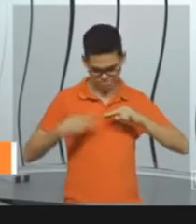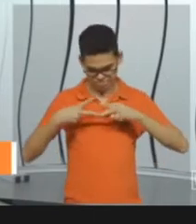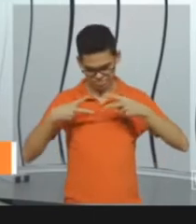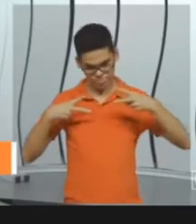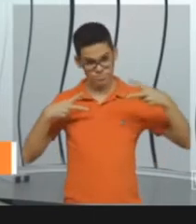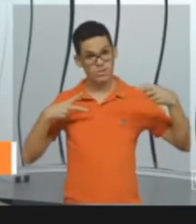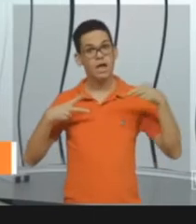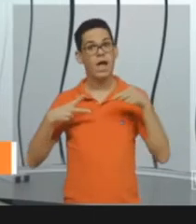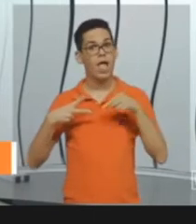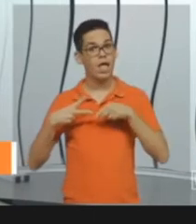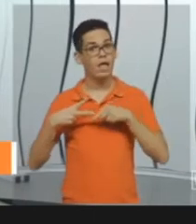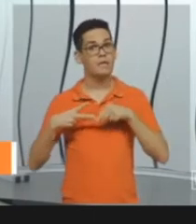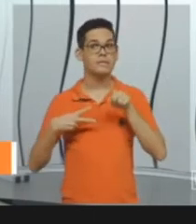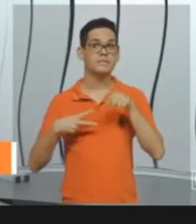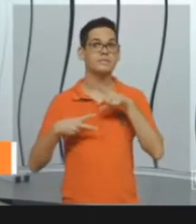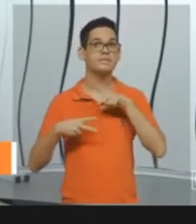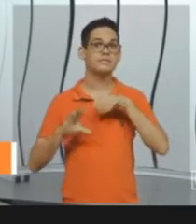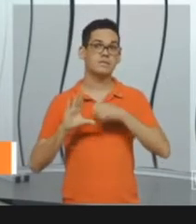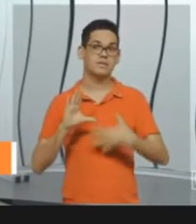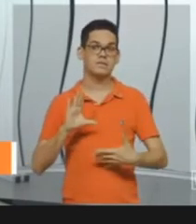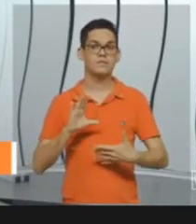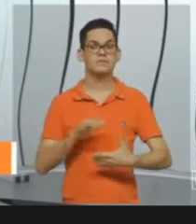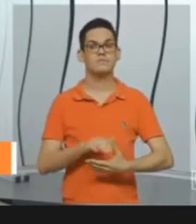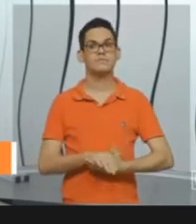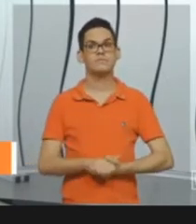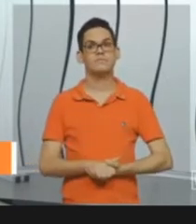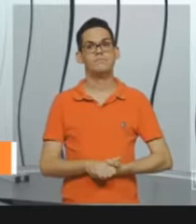também. Nós vamos ver.